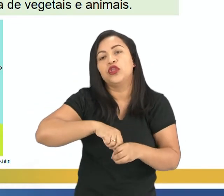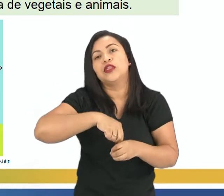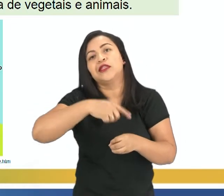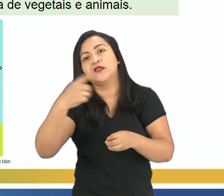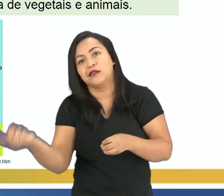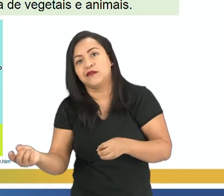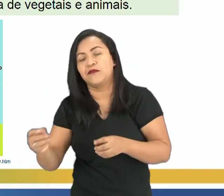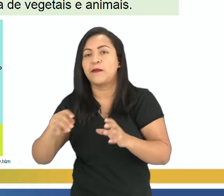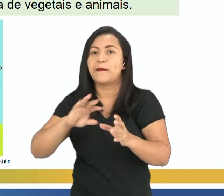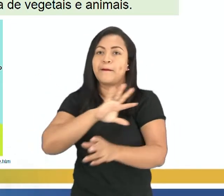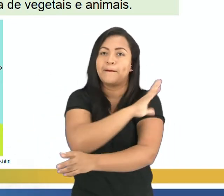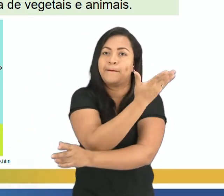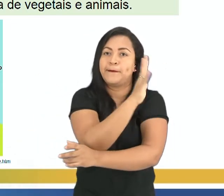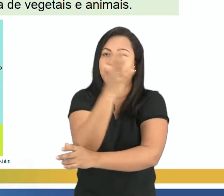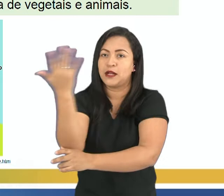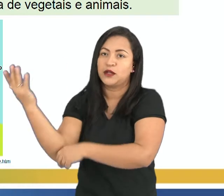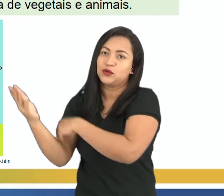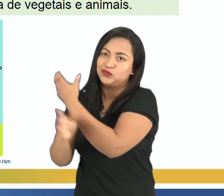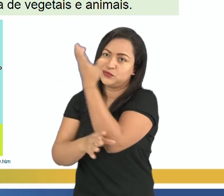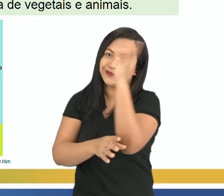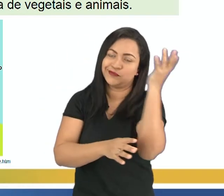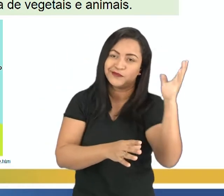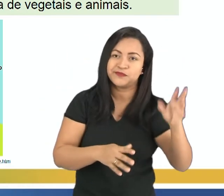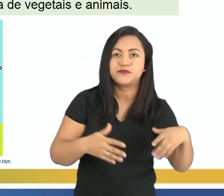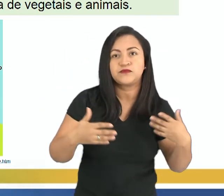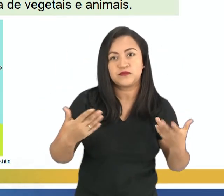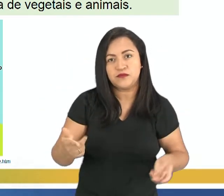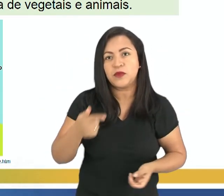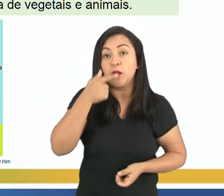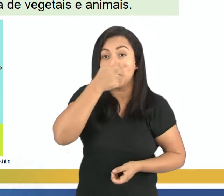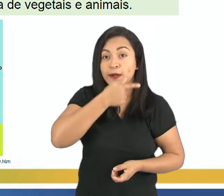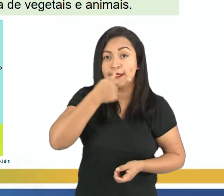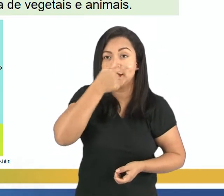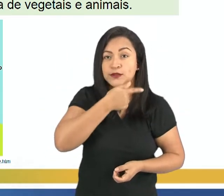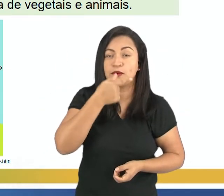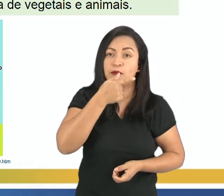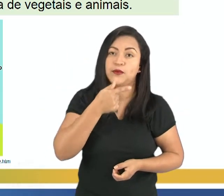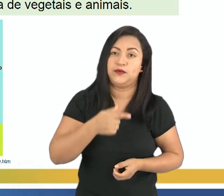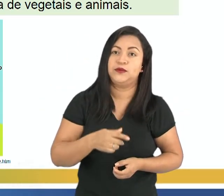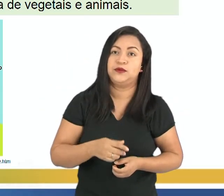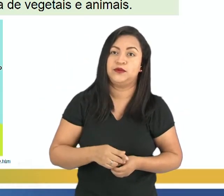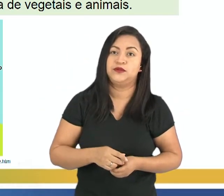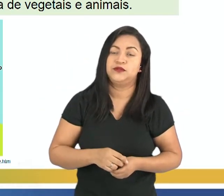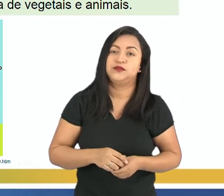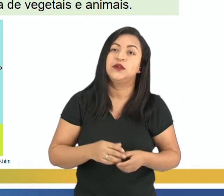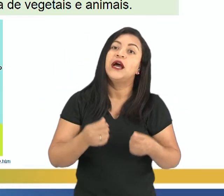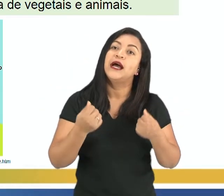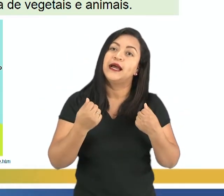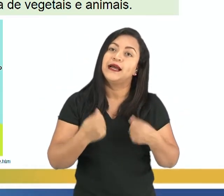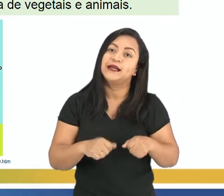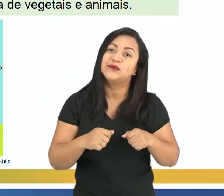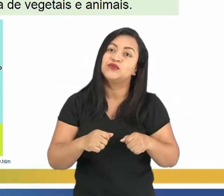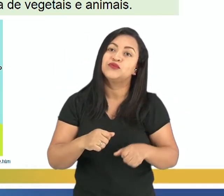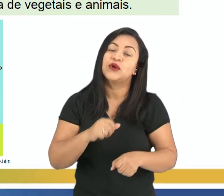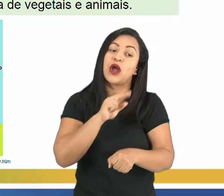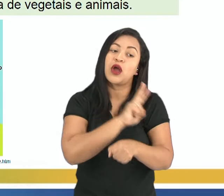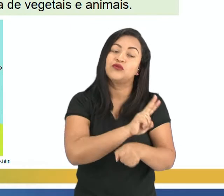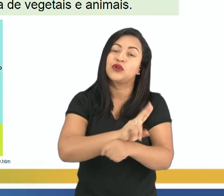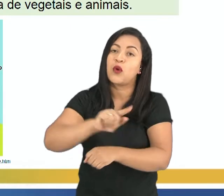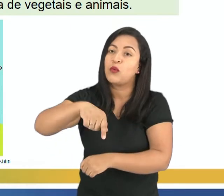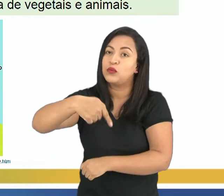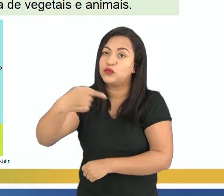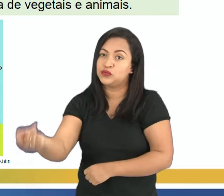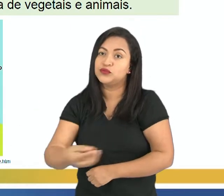para a natureza, tá? Então, a glicose produzida, ela torna-se disponível para outros seres vivos através do